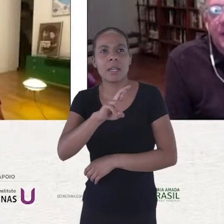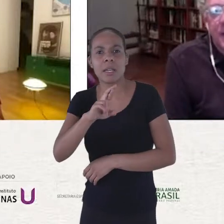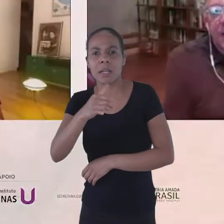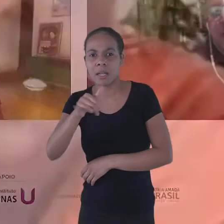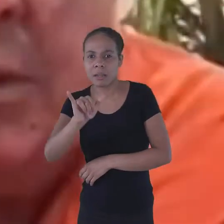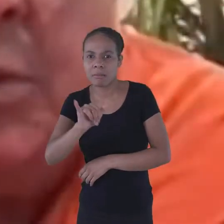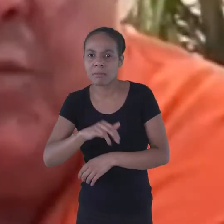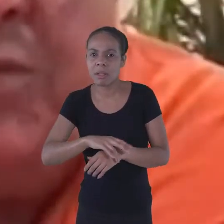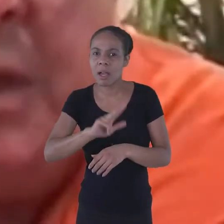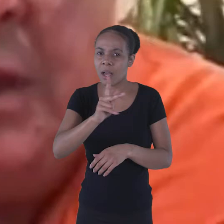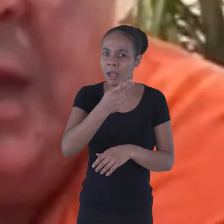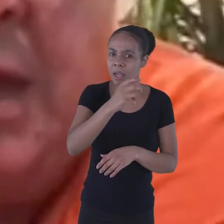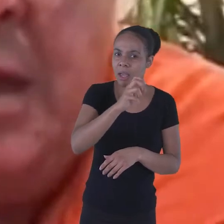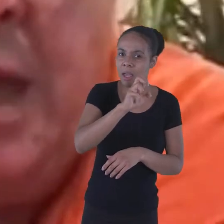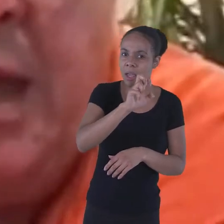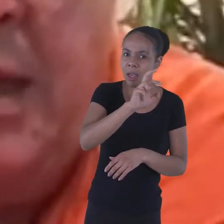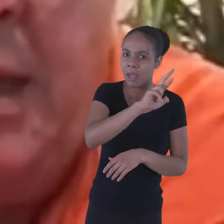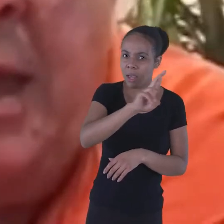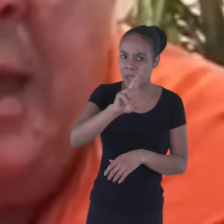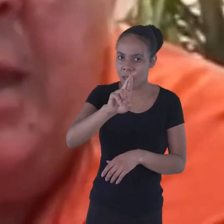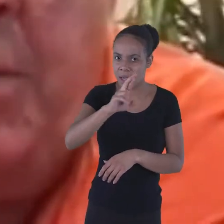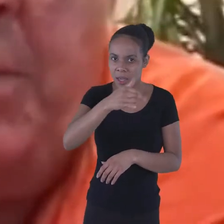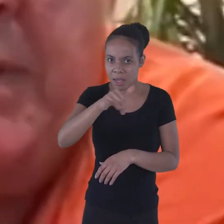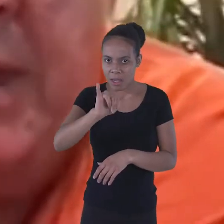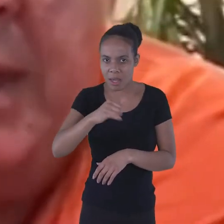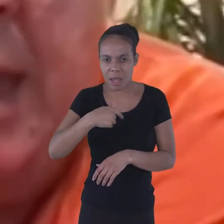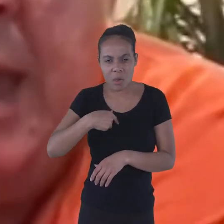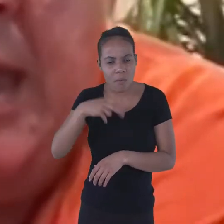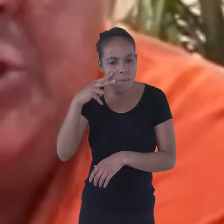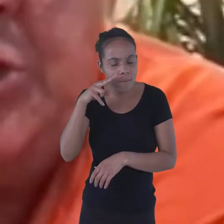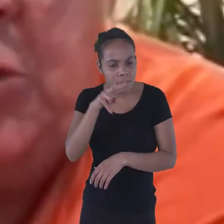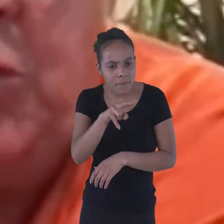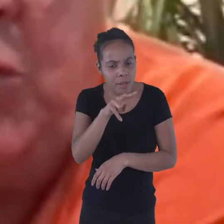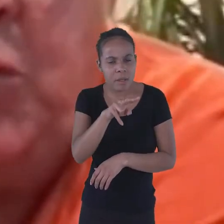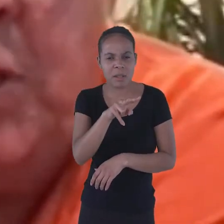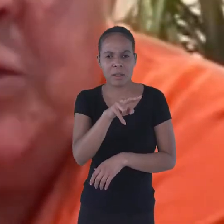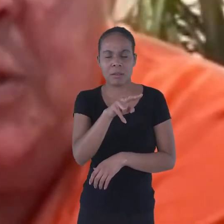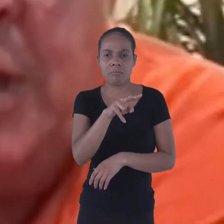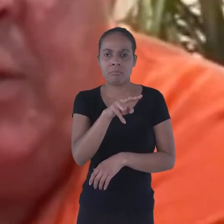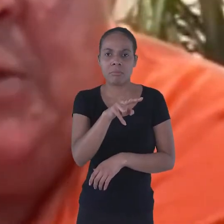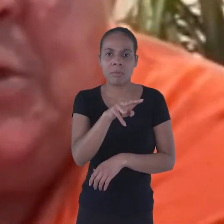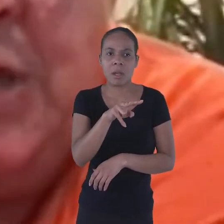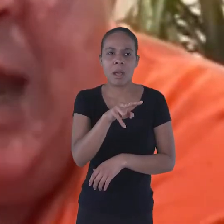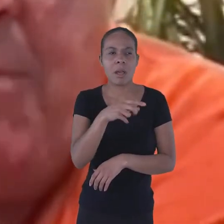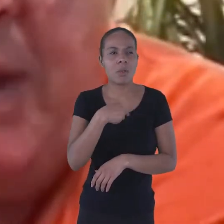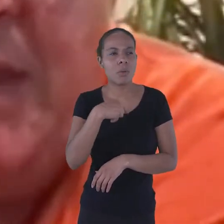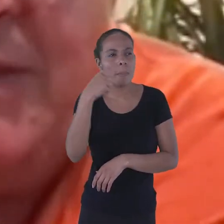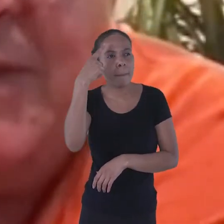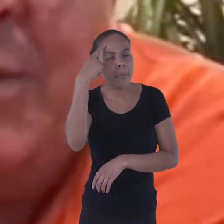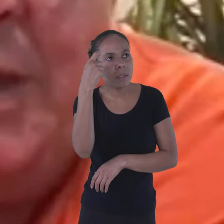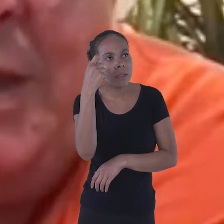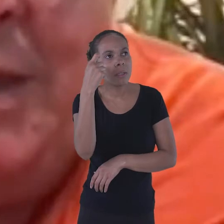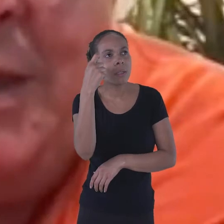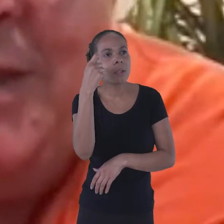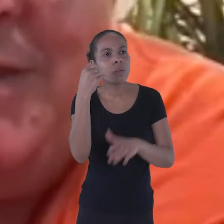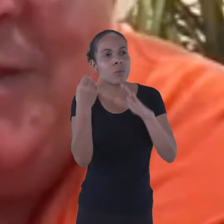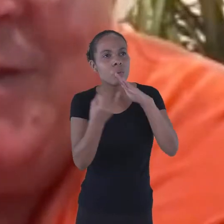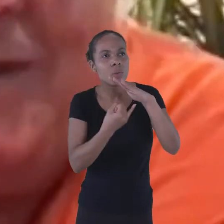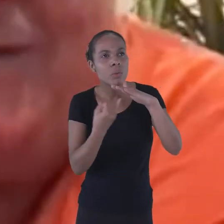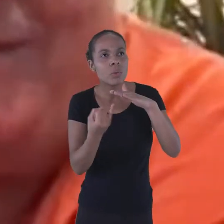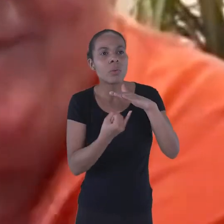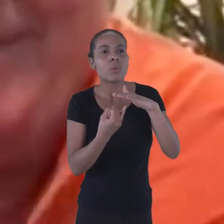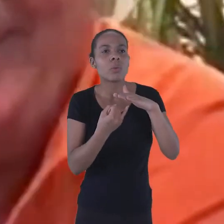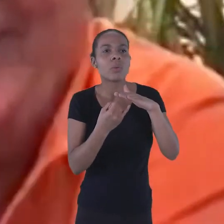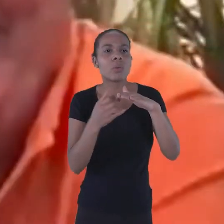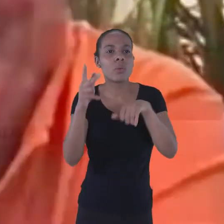E ele dizia assim, quando eu vi INRI, eu pensei, é Instituto Nacional de Repressão e